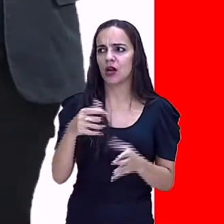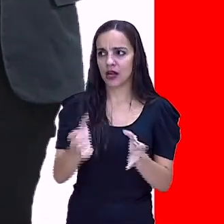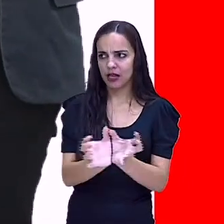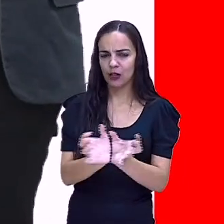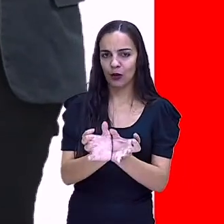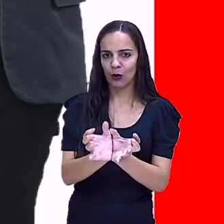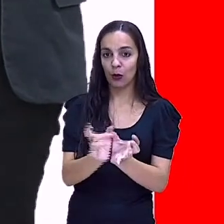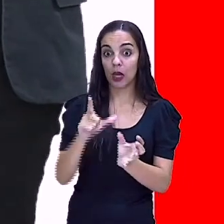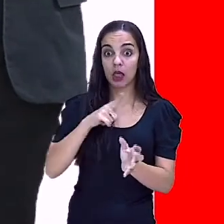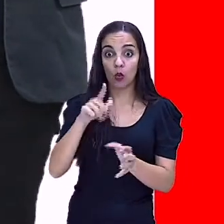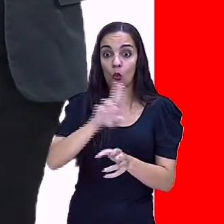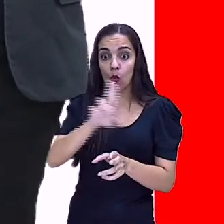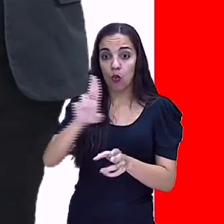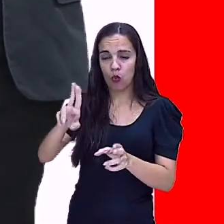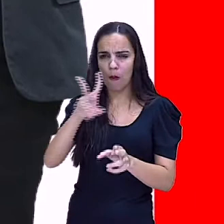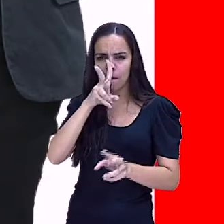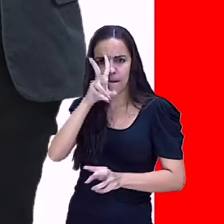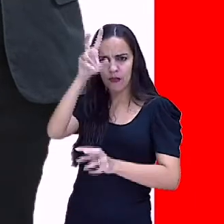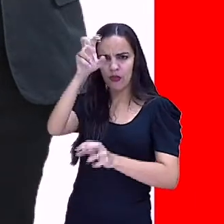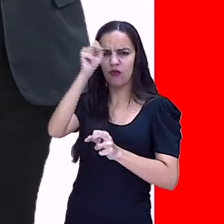maiores nomes